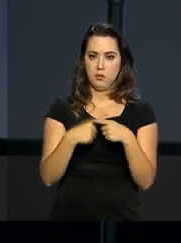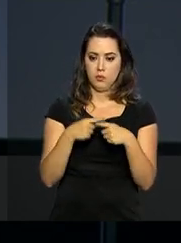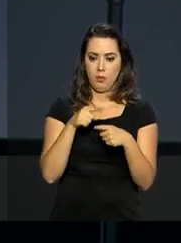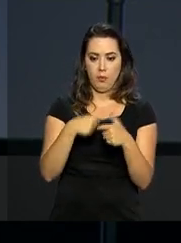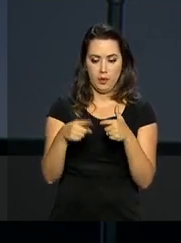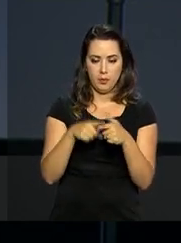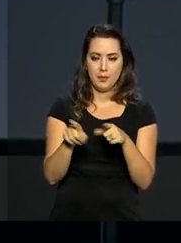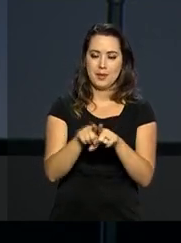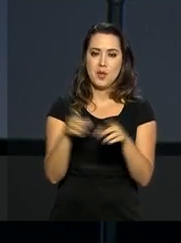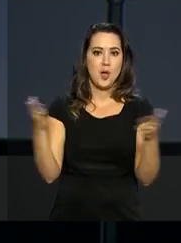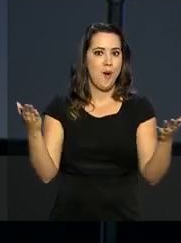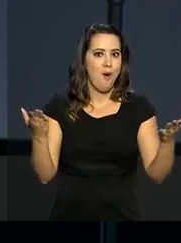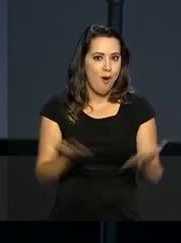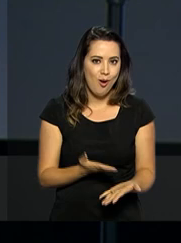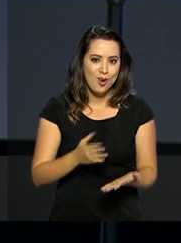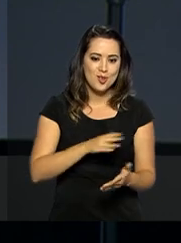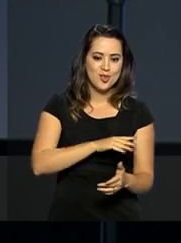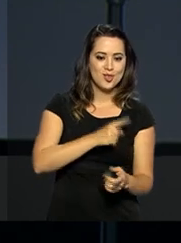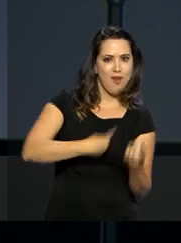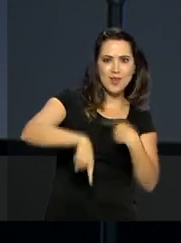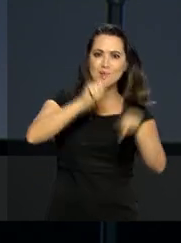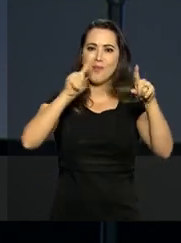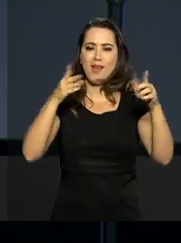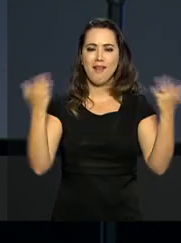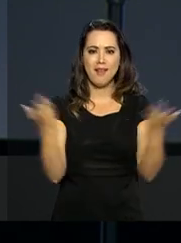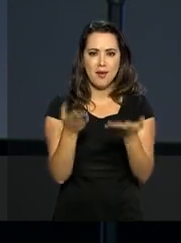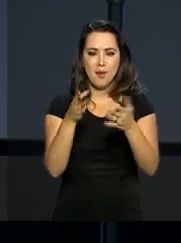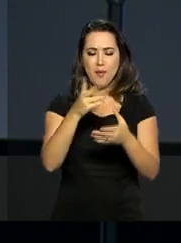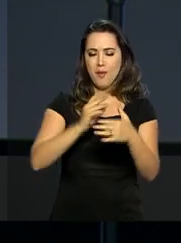crise. Hoje, inteiramente superada, não é?